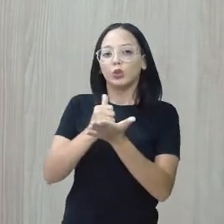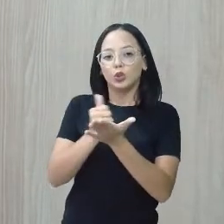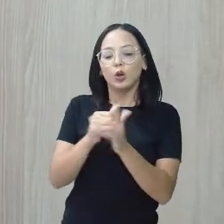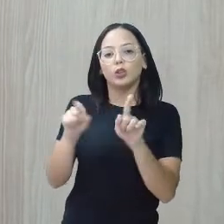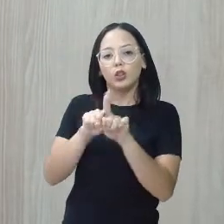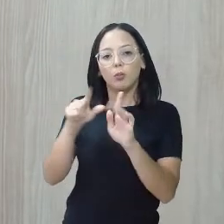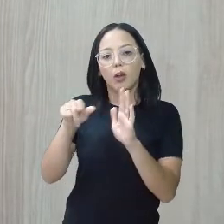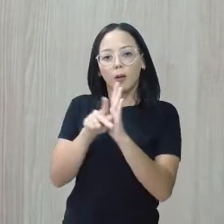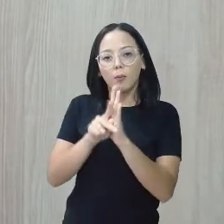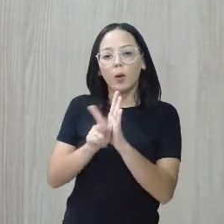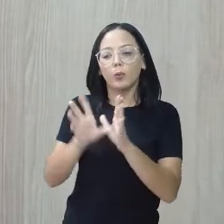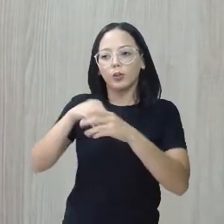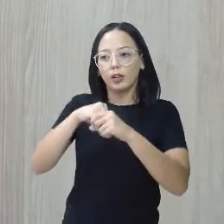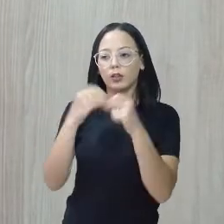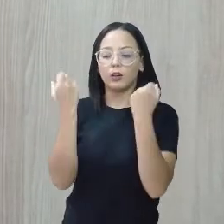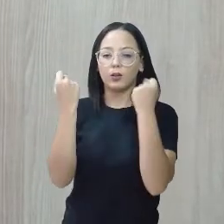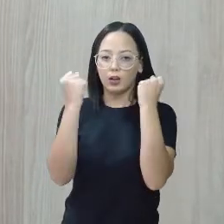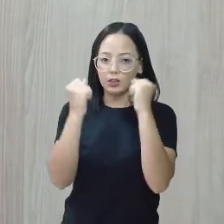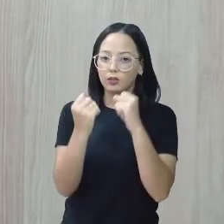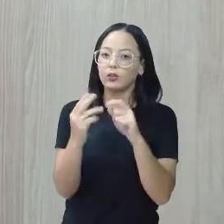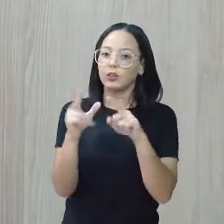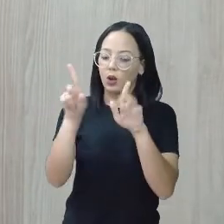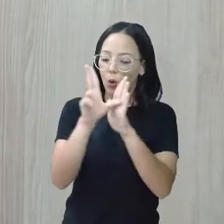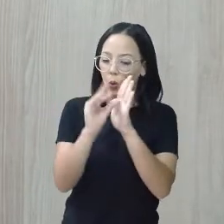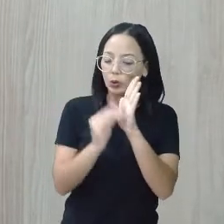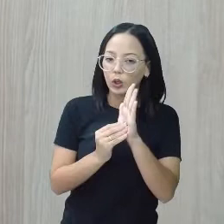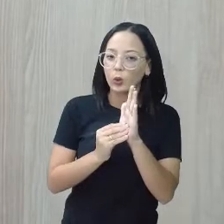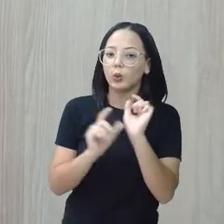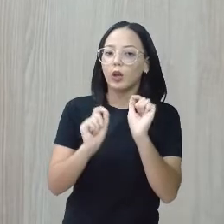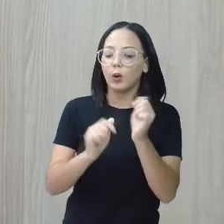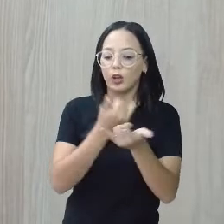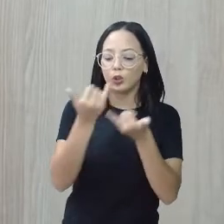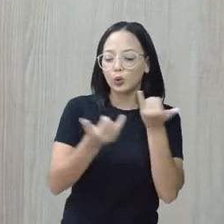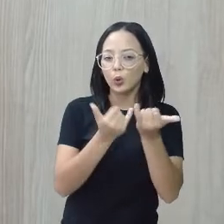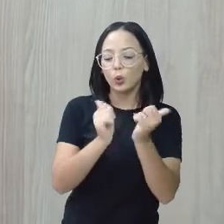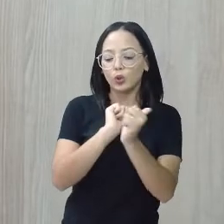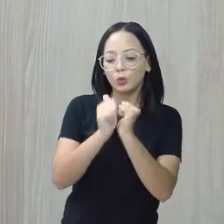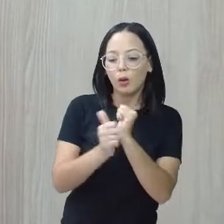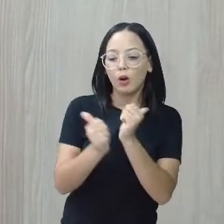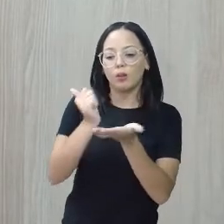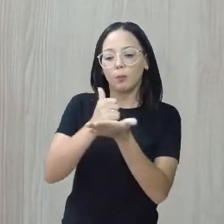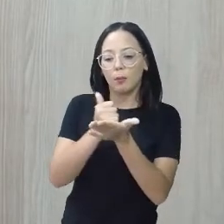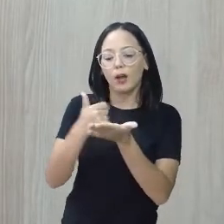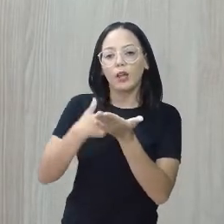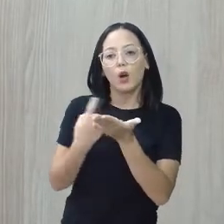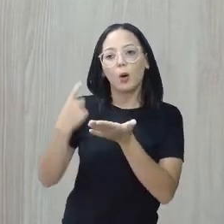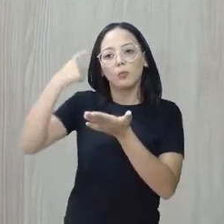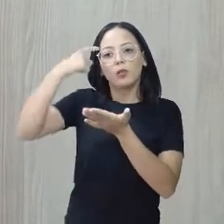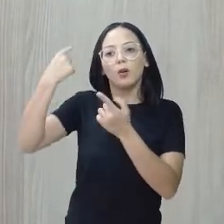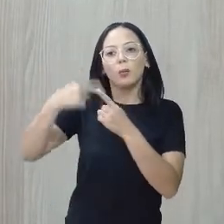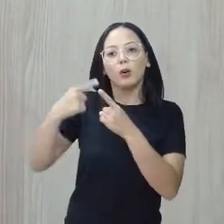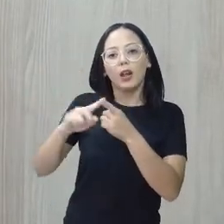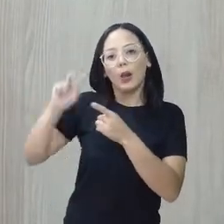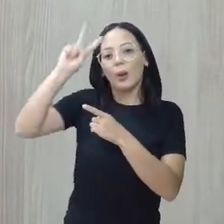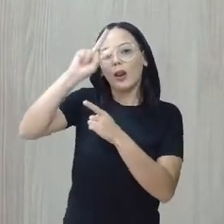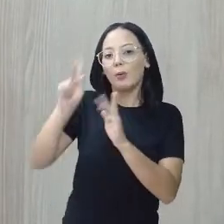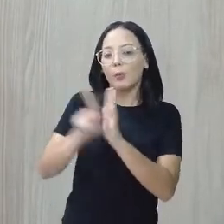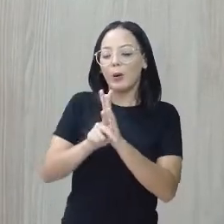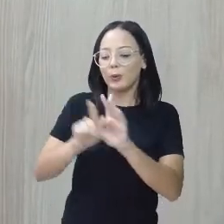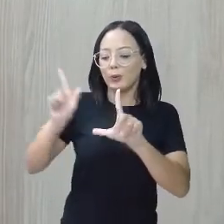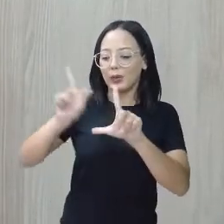também é um conteúdo da educação física. Sim. E aí, que é o jogo e esporte eletrônico, né? E aí eu fiquei pensando nisso, porque eu me lembro muito desses